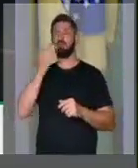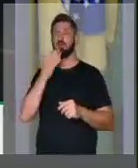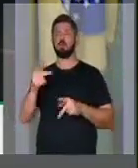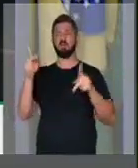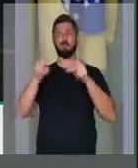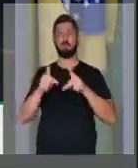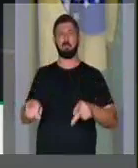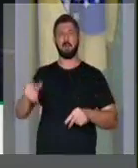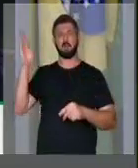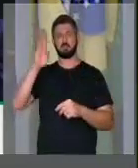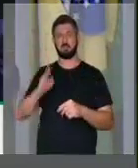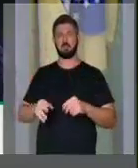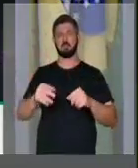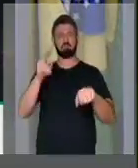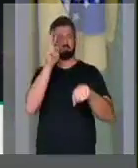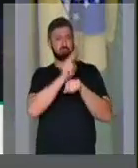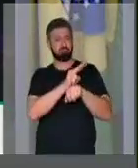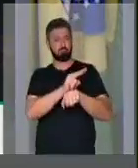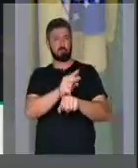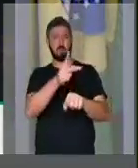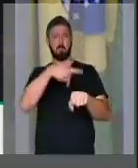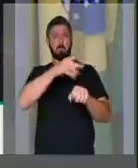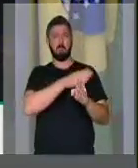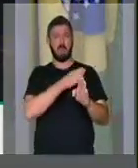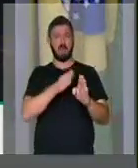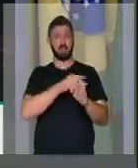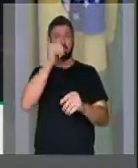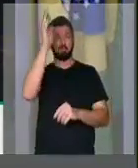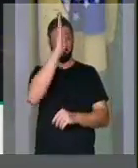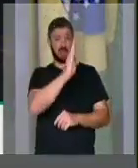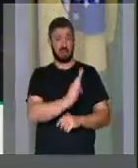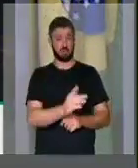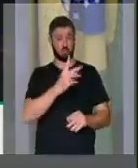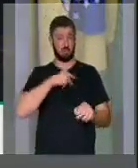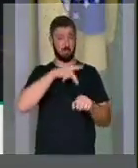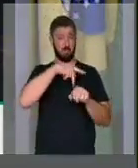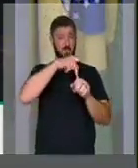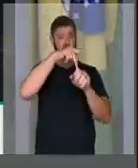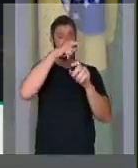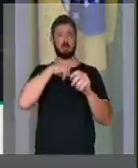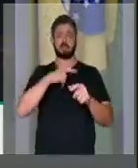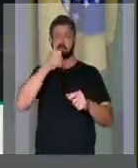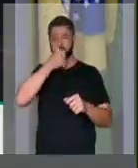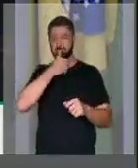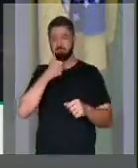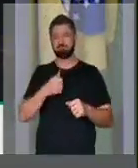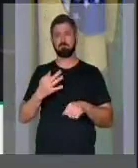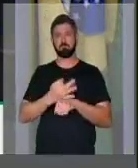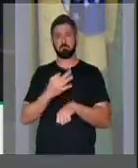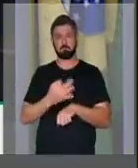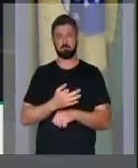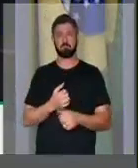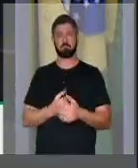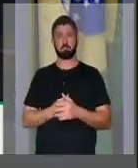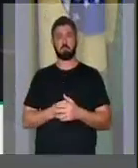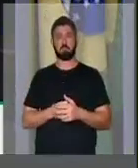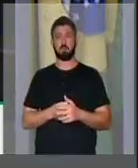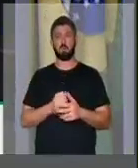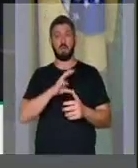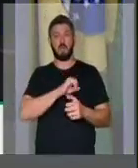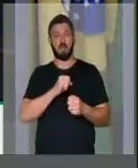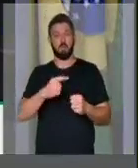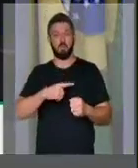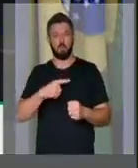do patrulhamento das nossas fronteiras, das nossas imensas fronteiras continentais, com sacrifício, com dedudo, com